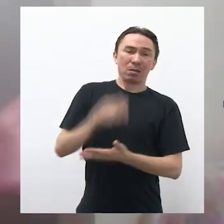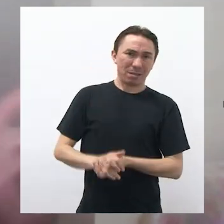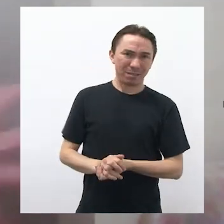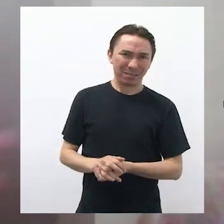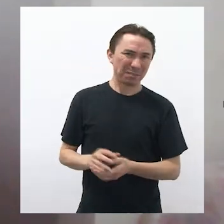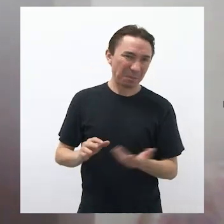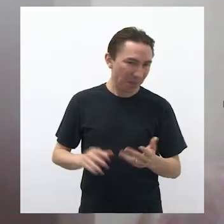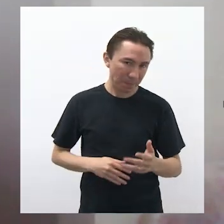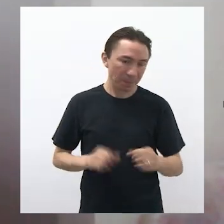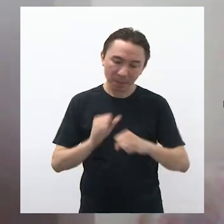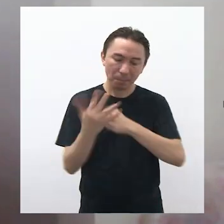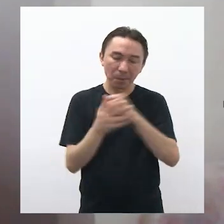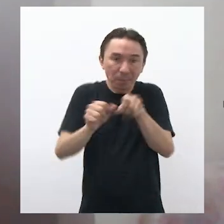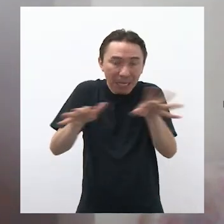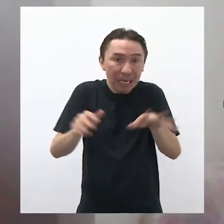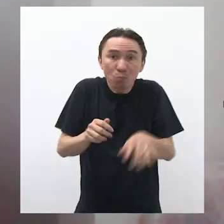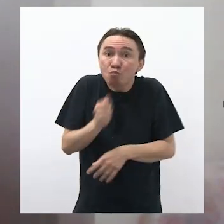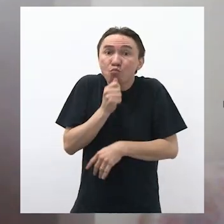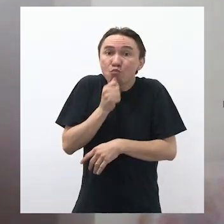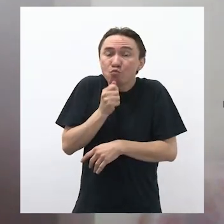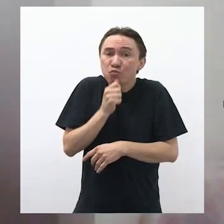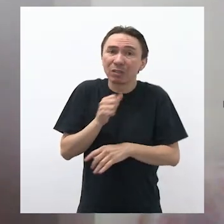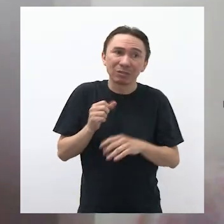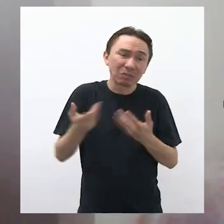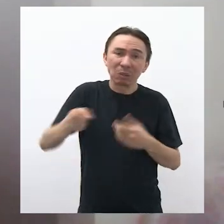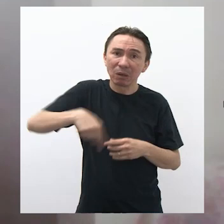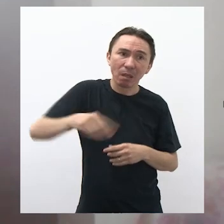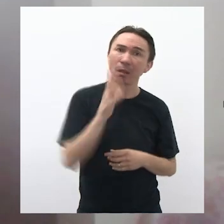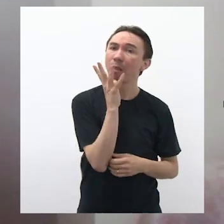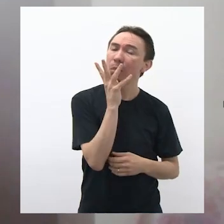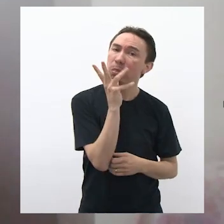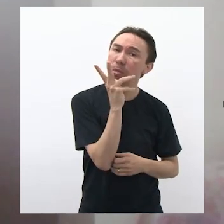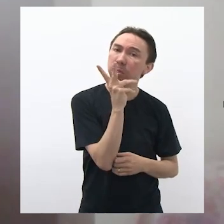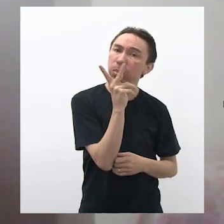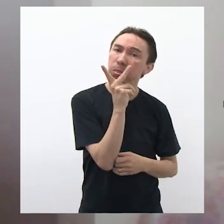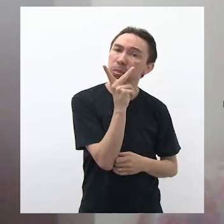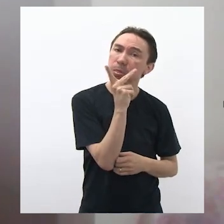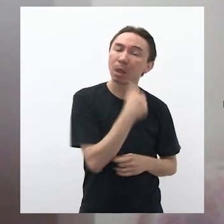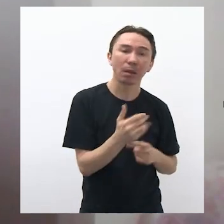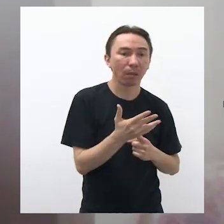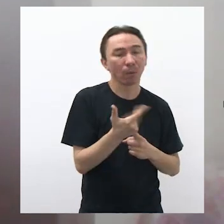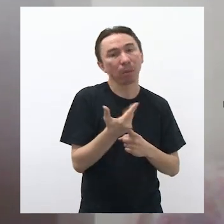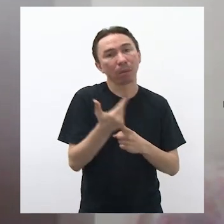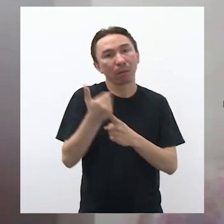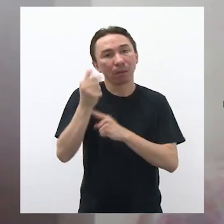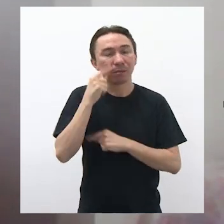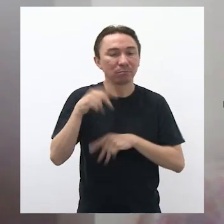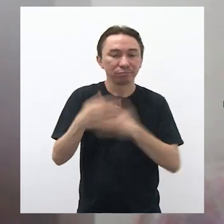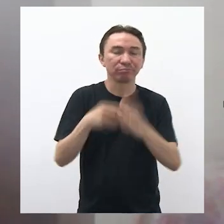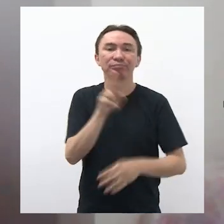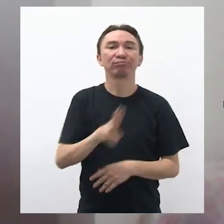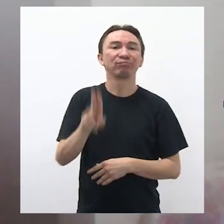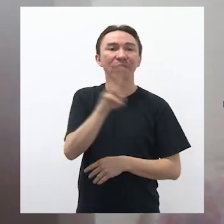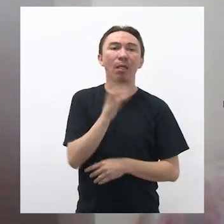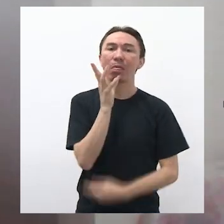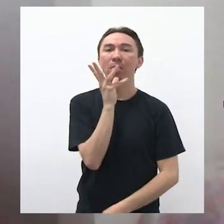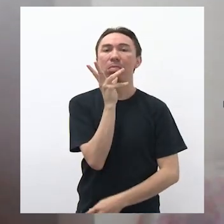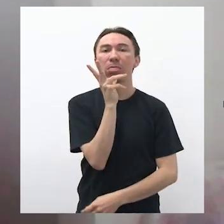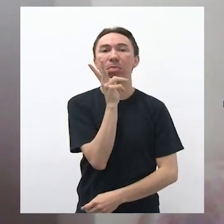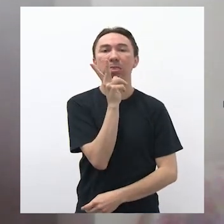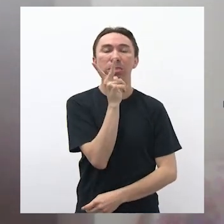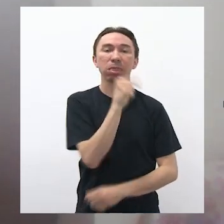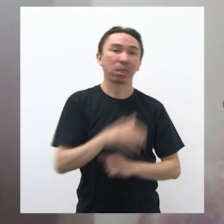grande período para estar usando a tecnologia como estamos usando hoje e percebendo a sua necessidade. Então,